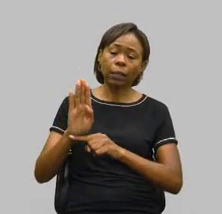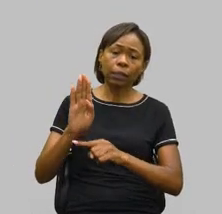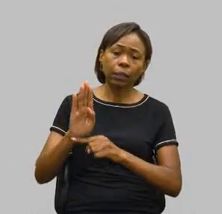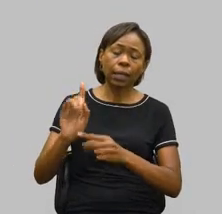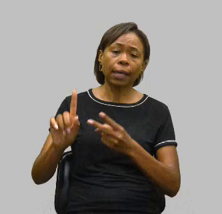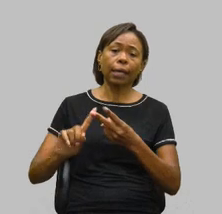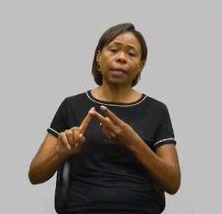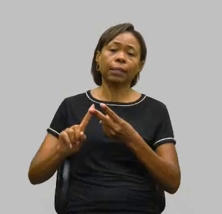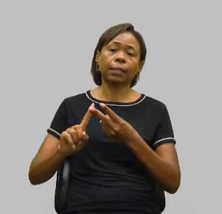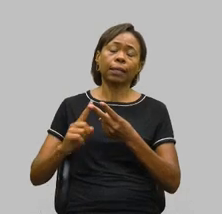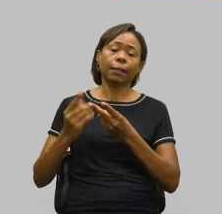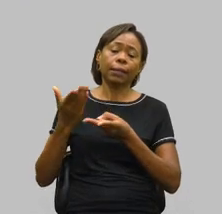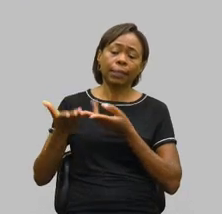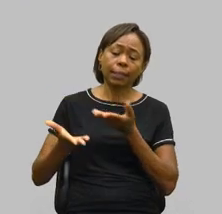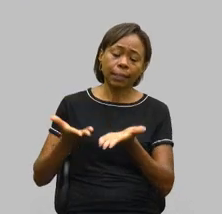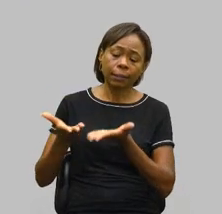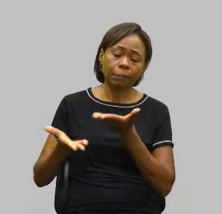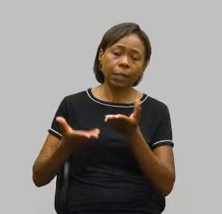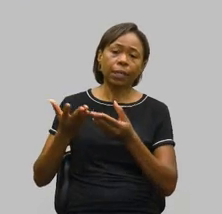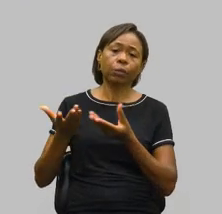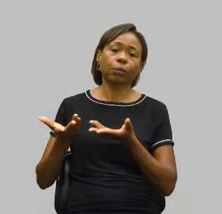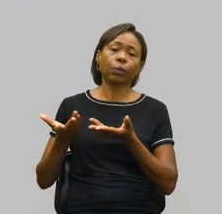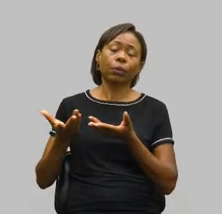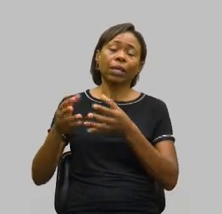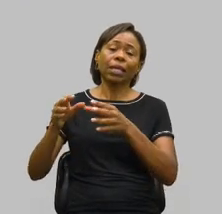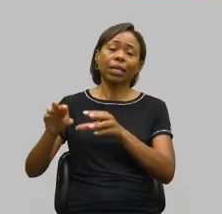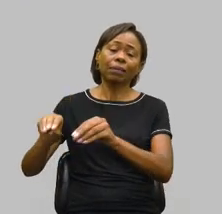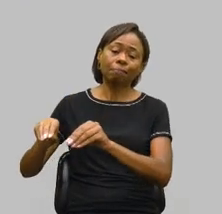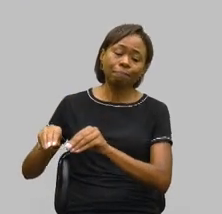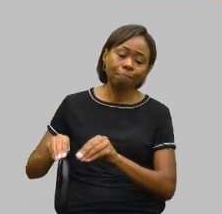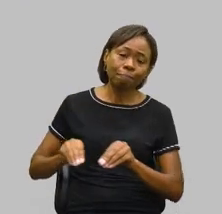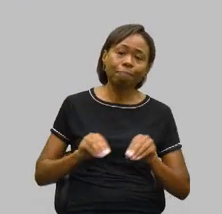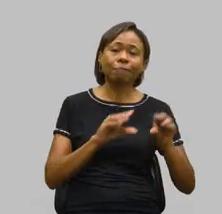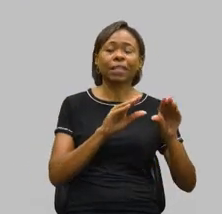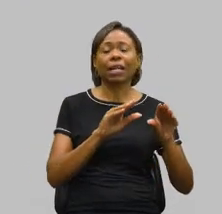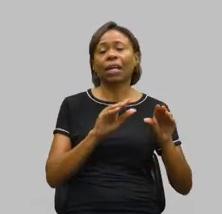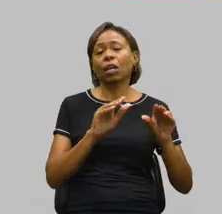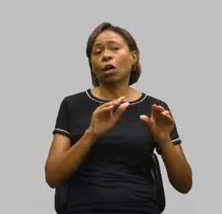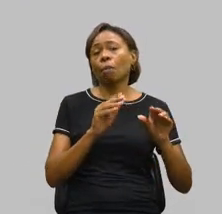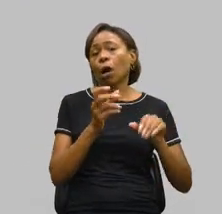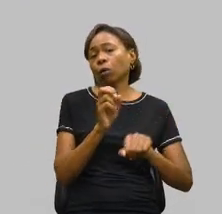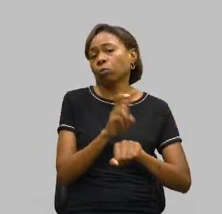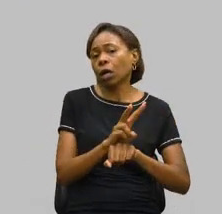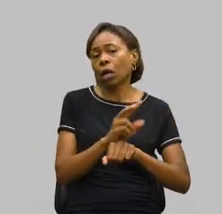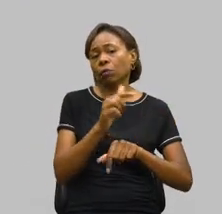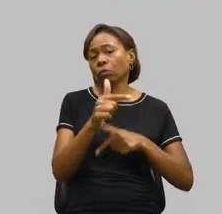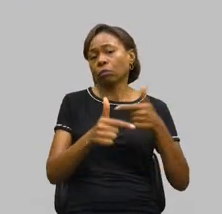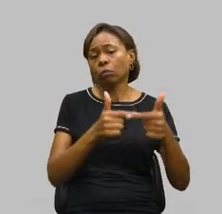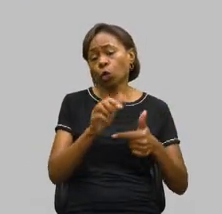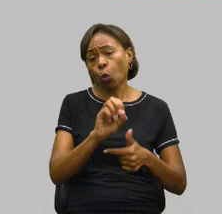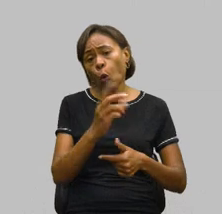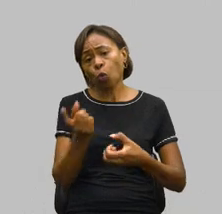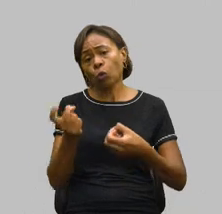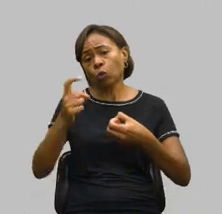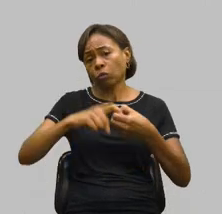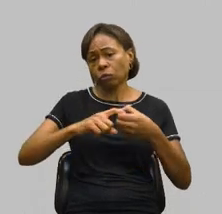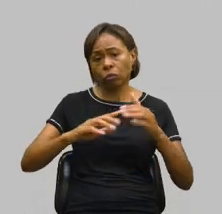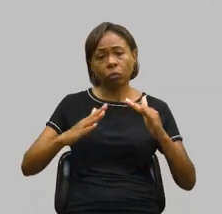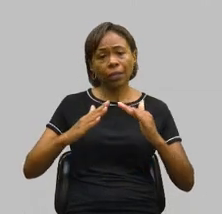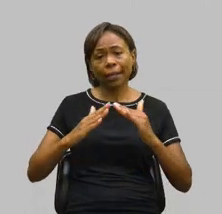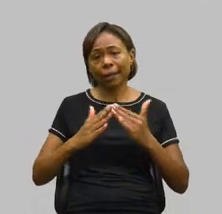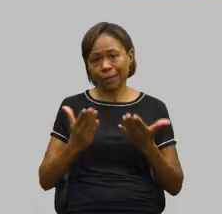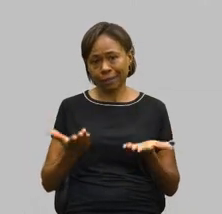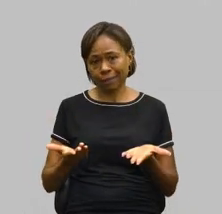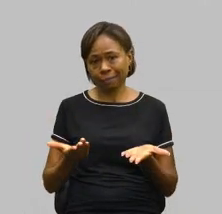encaminhamento dessas pessoas Ah para que elas consiga ou buscar um emprego ou retornar ao seu lar então eu não vejo e eu